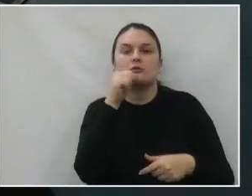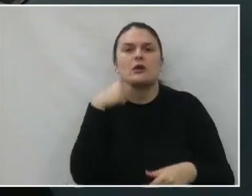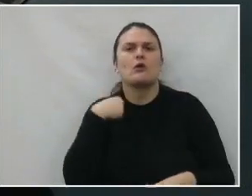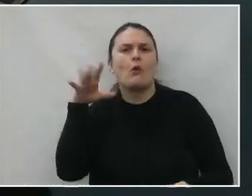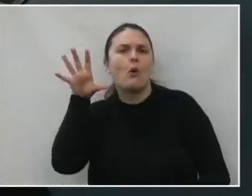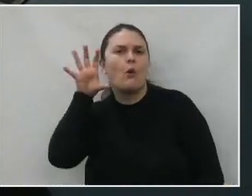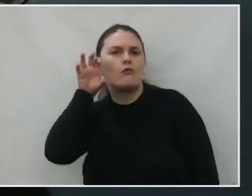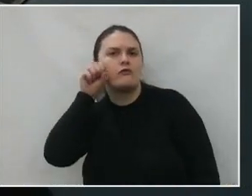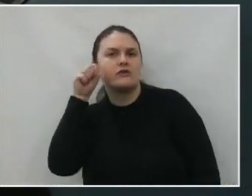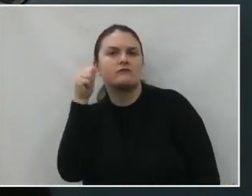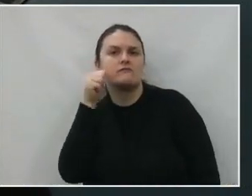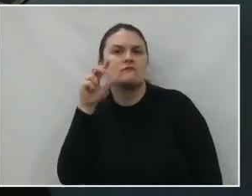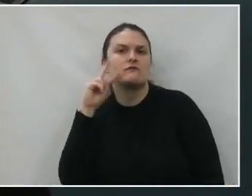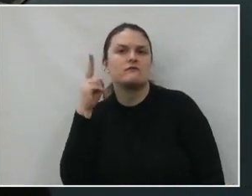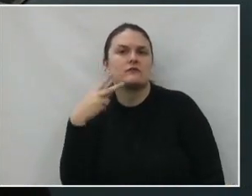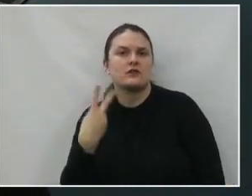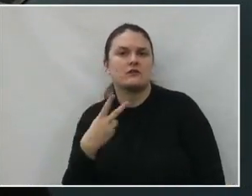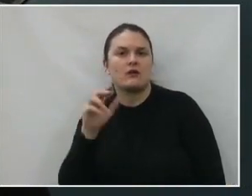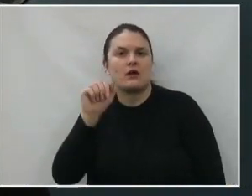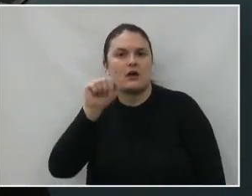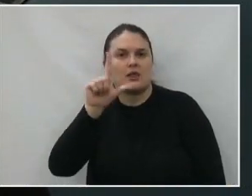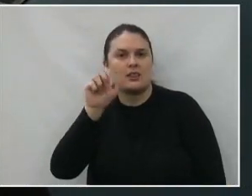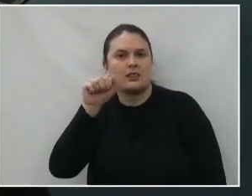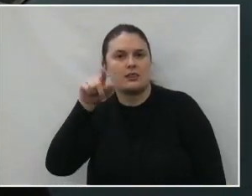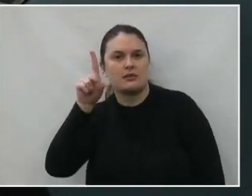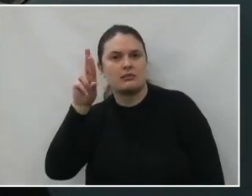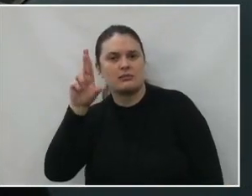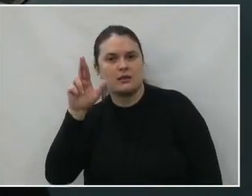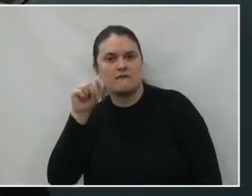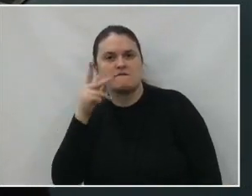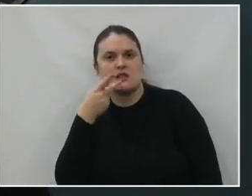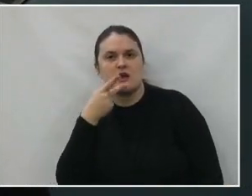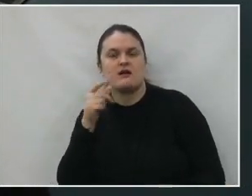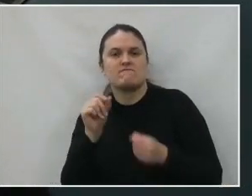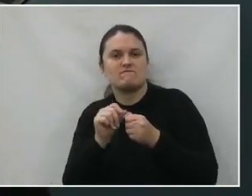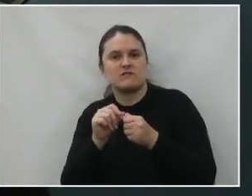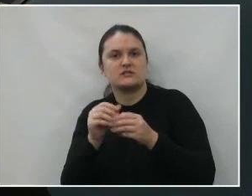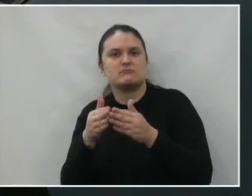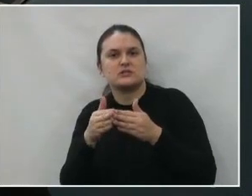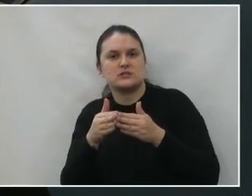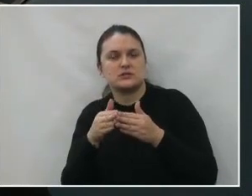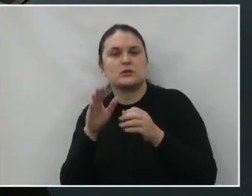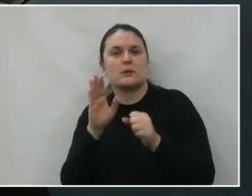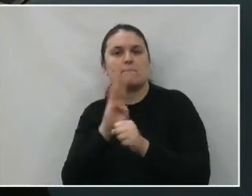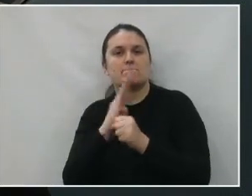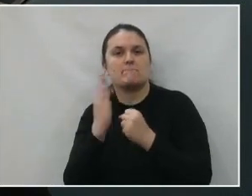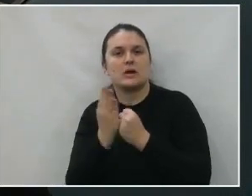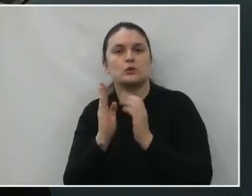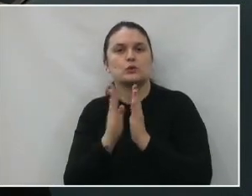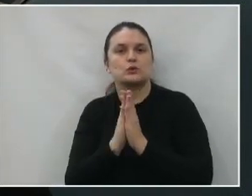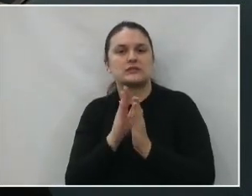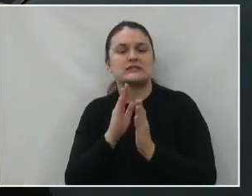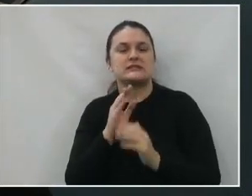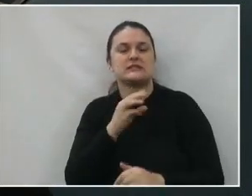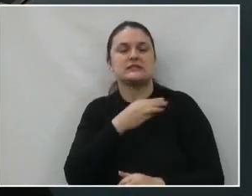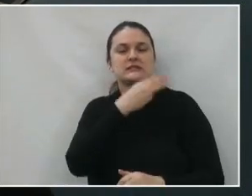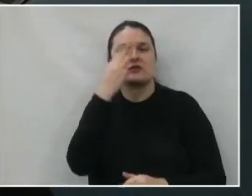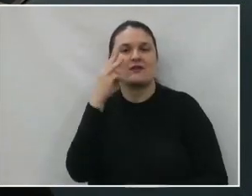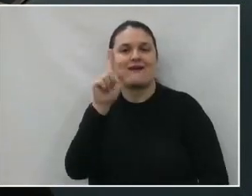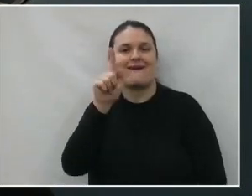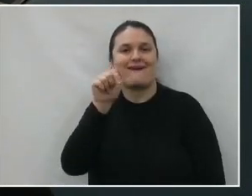aí a vereadora falar que fez a solicitação aí para o bairro Nossa Senhora das Graças, fazendo